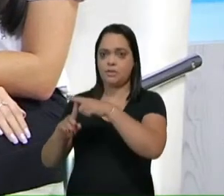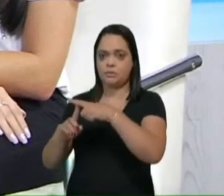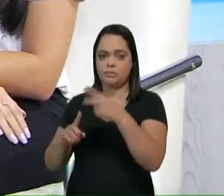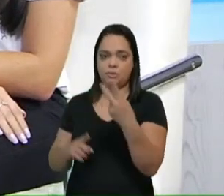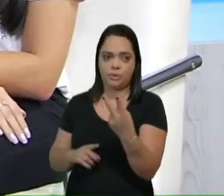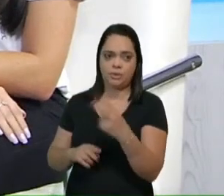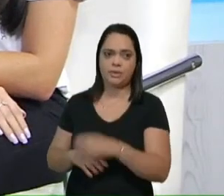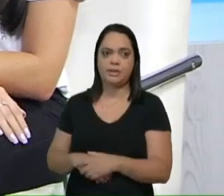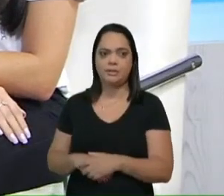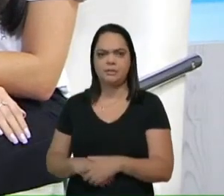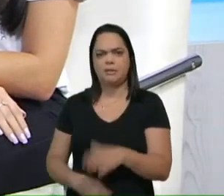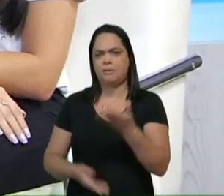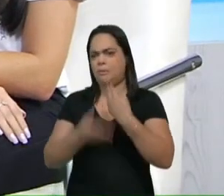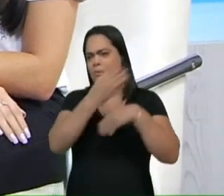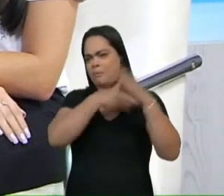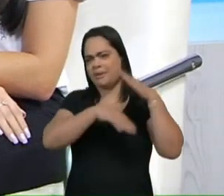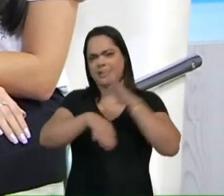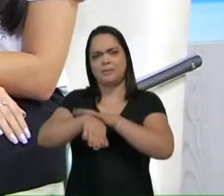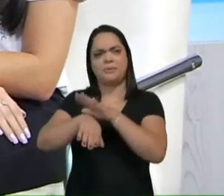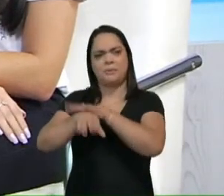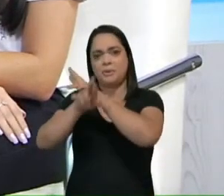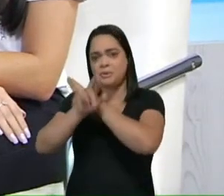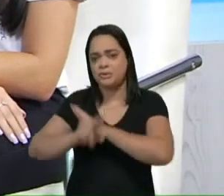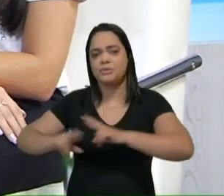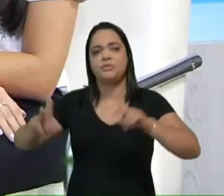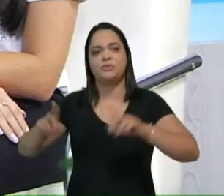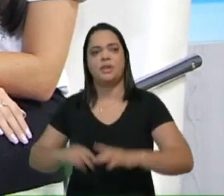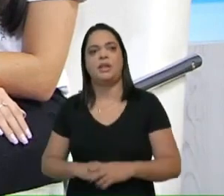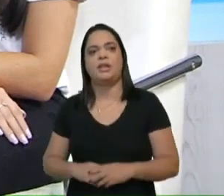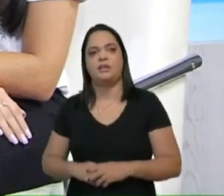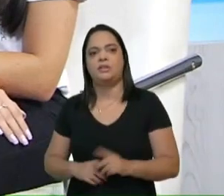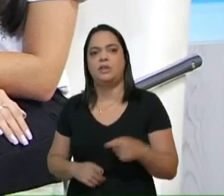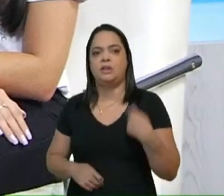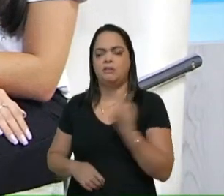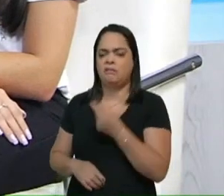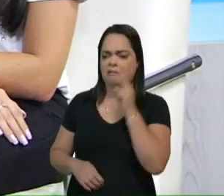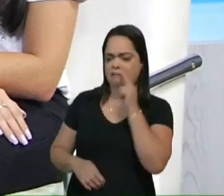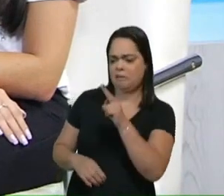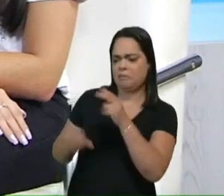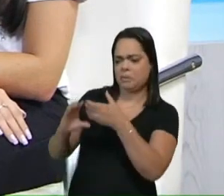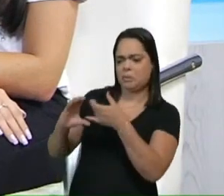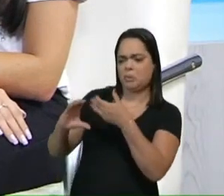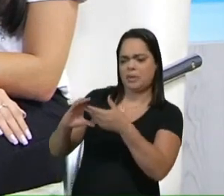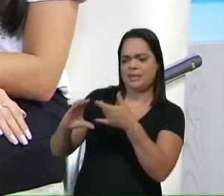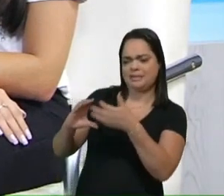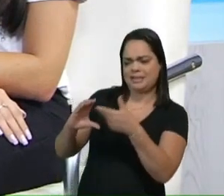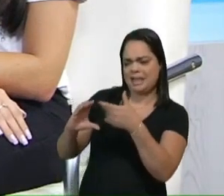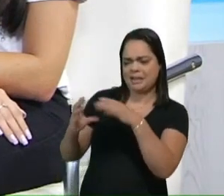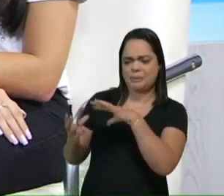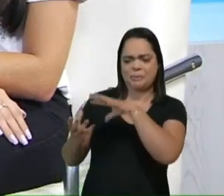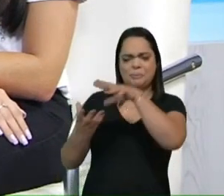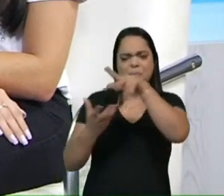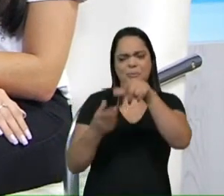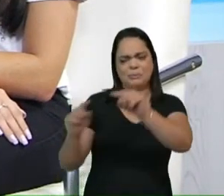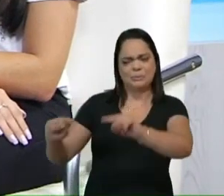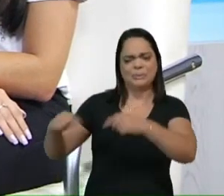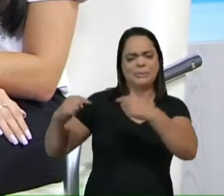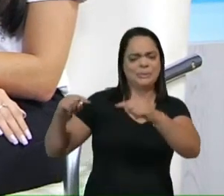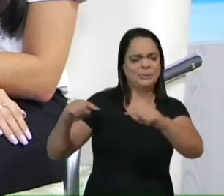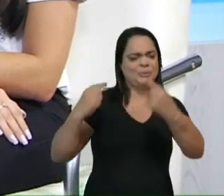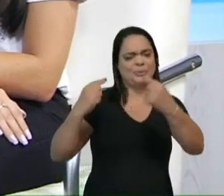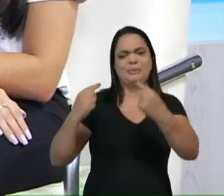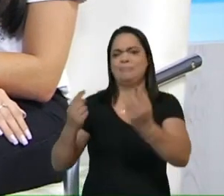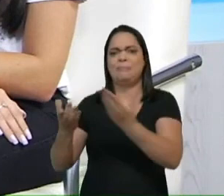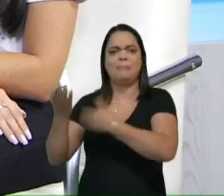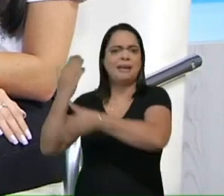muito diferente do que a gente vive hoje né então a gente se deparou com uma doença rara com o universo totalmente desafiador num